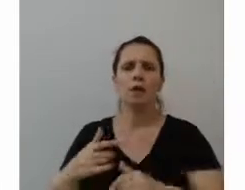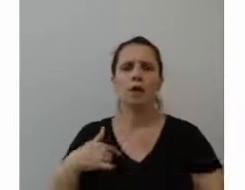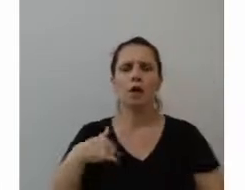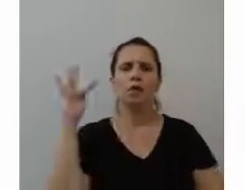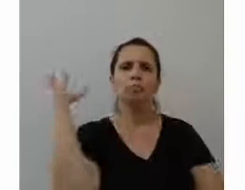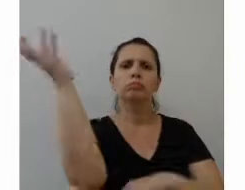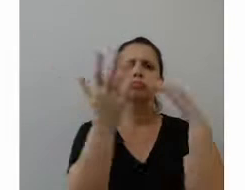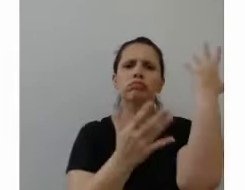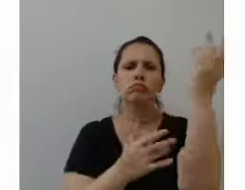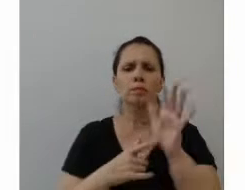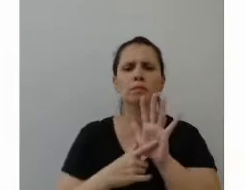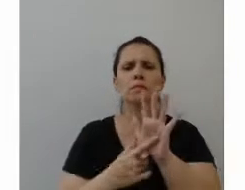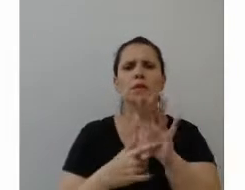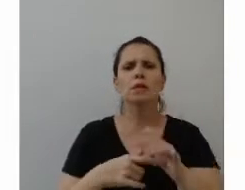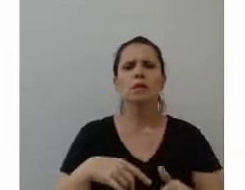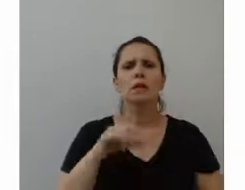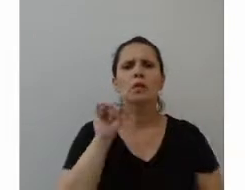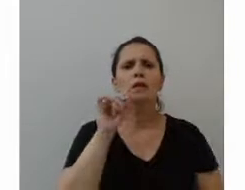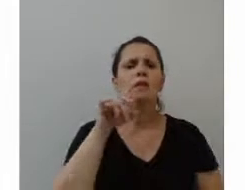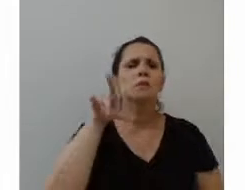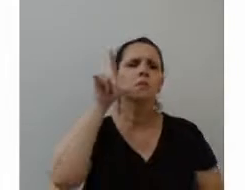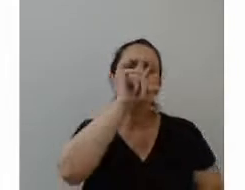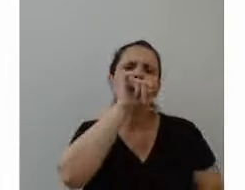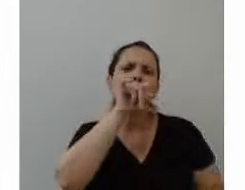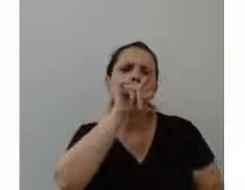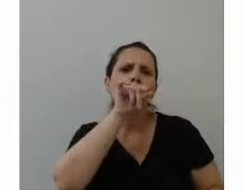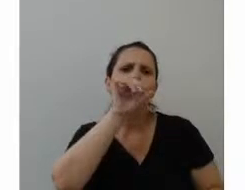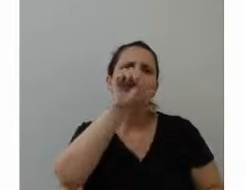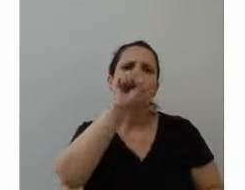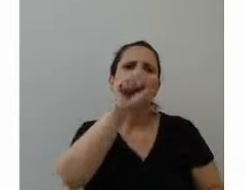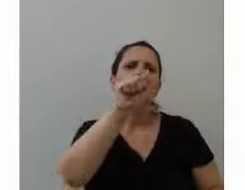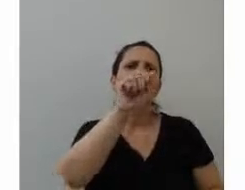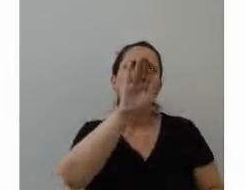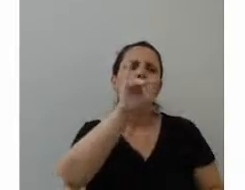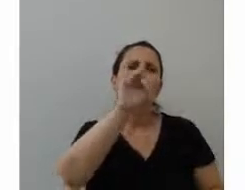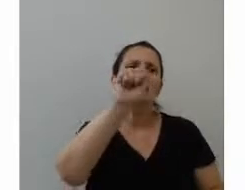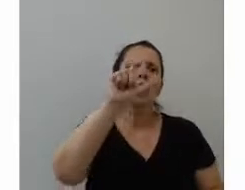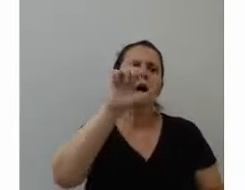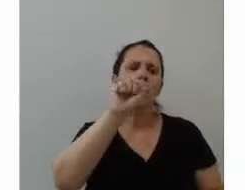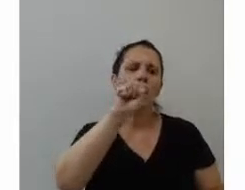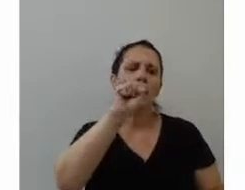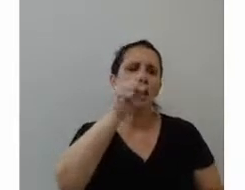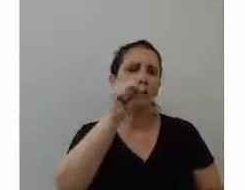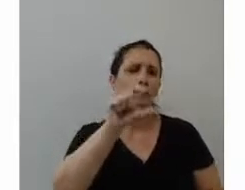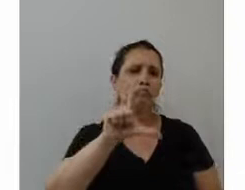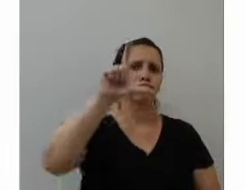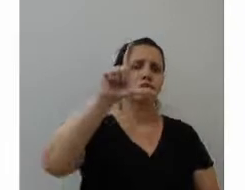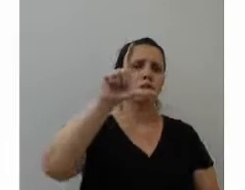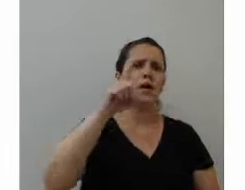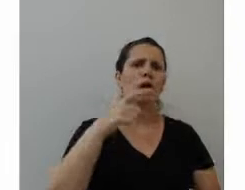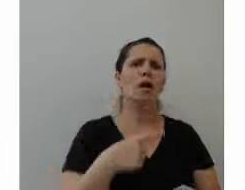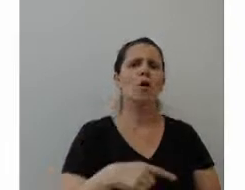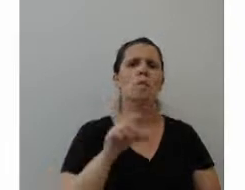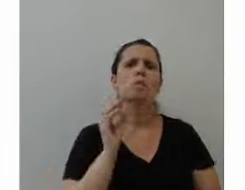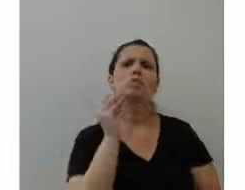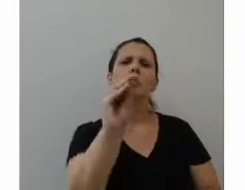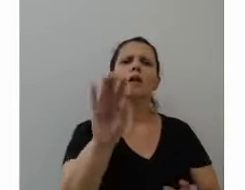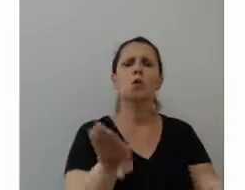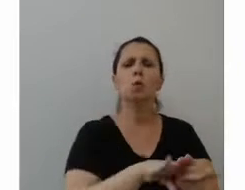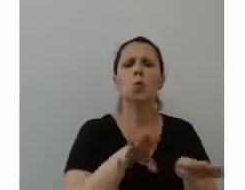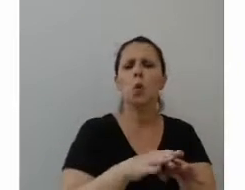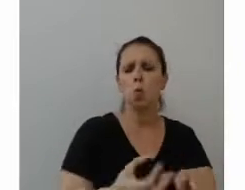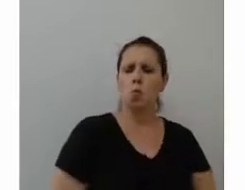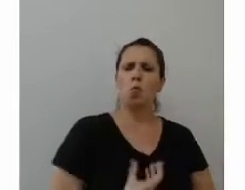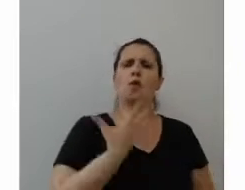nossa flora. Olha a palavra sabiá com S maiúsculo. Eu coloquei original, como está no poema, para vocês